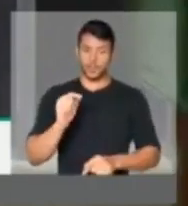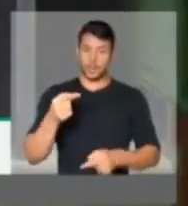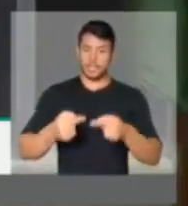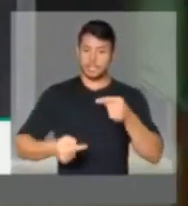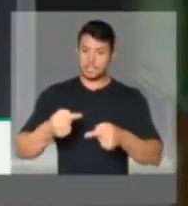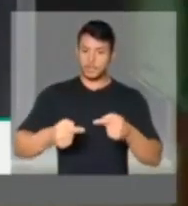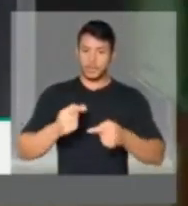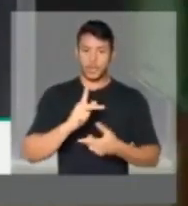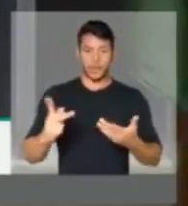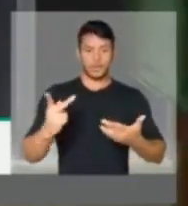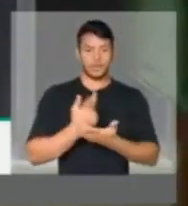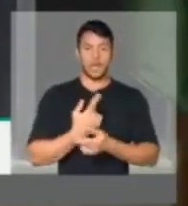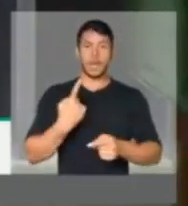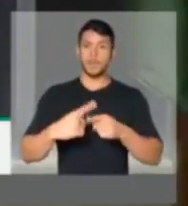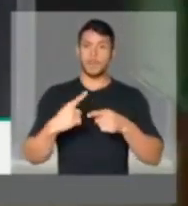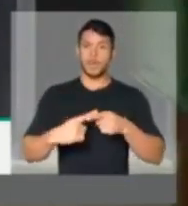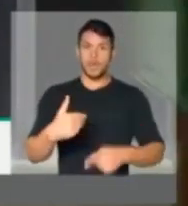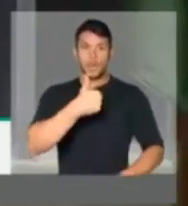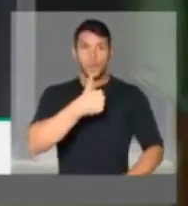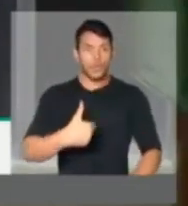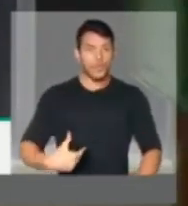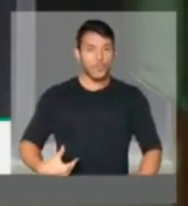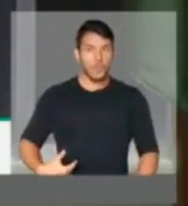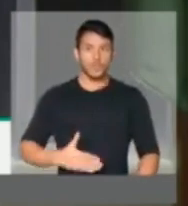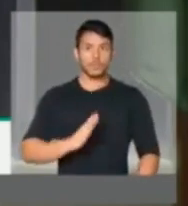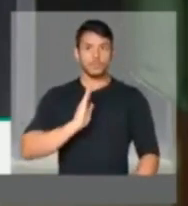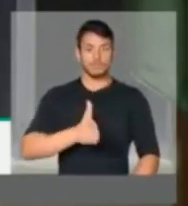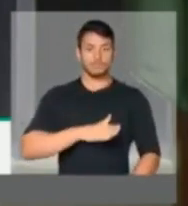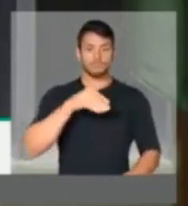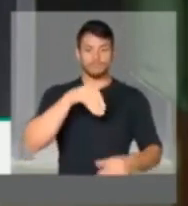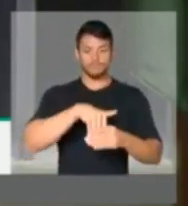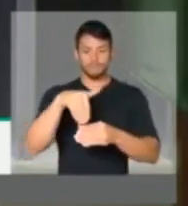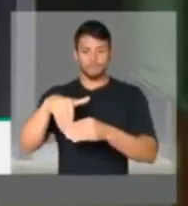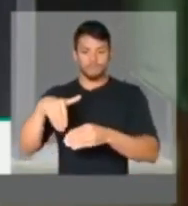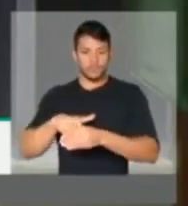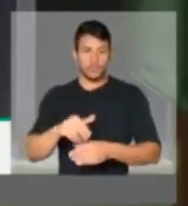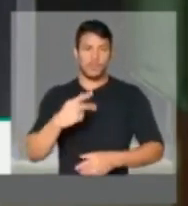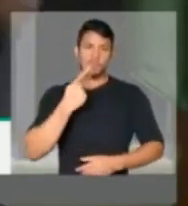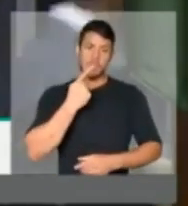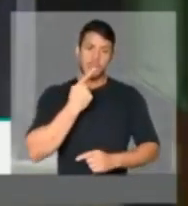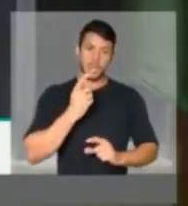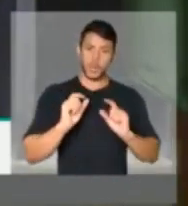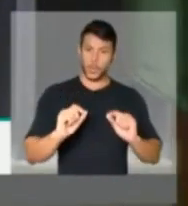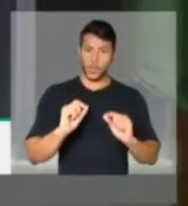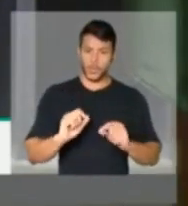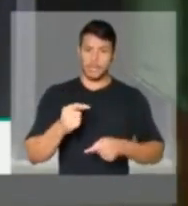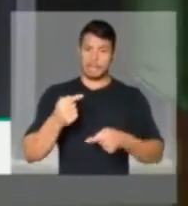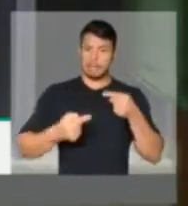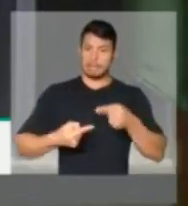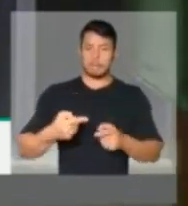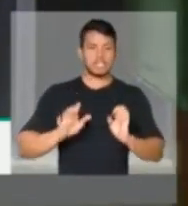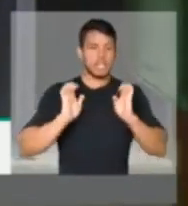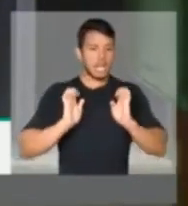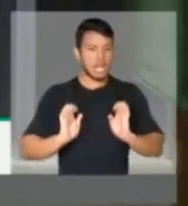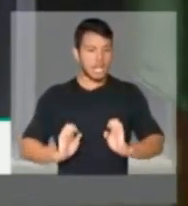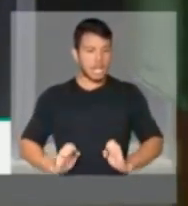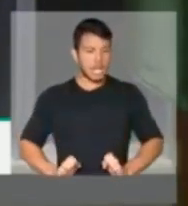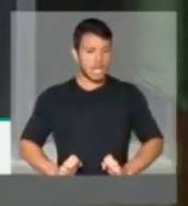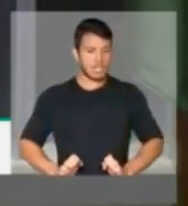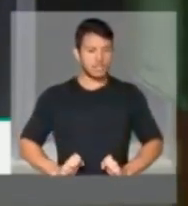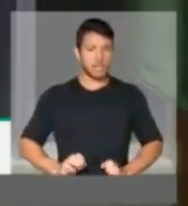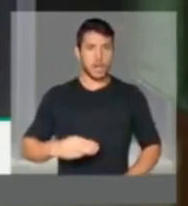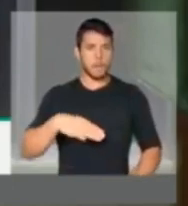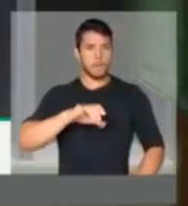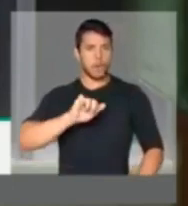aqui, porque esse governo, boa parte, foi eleito em torno de um discurso, em torno do debate da ética, da